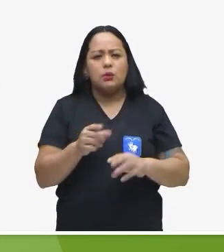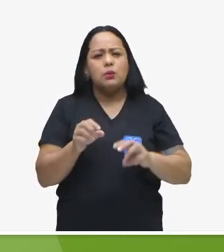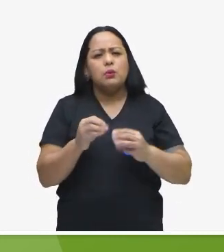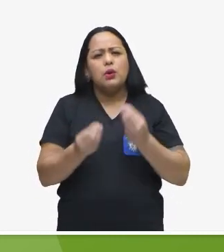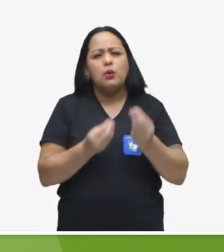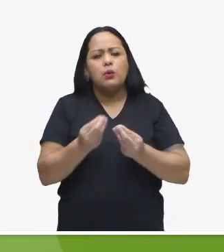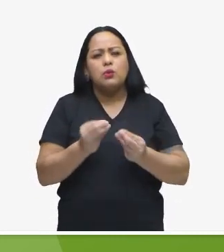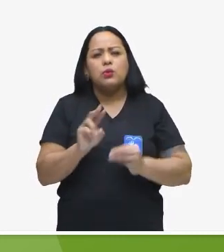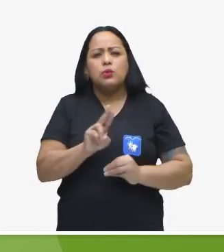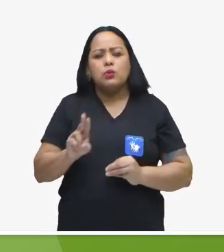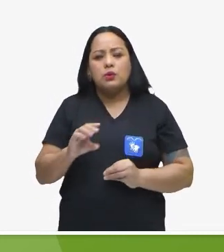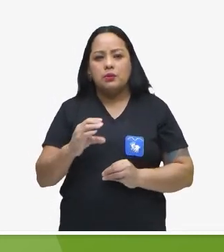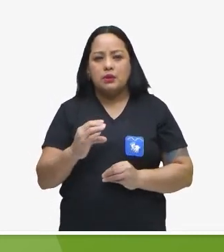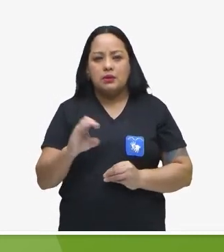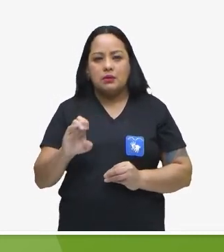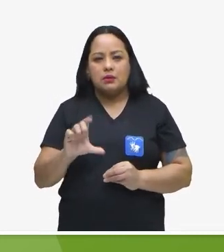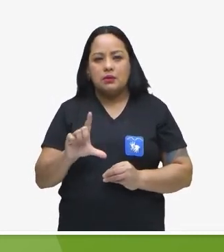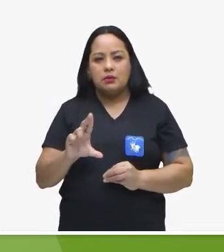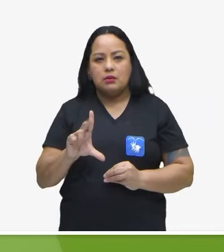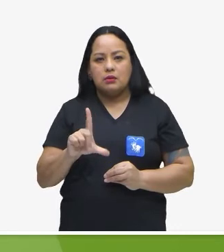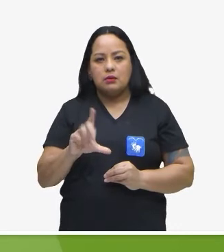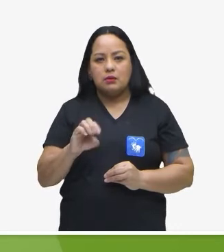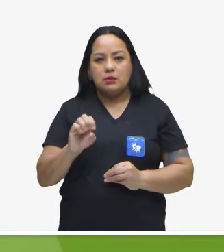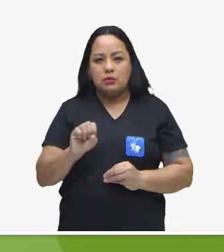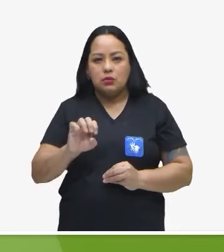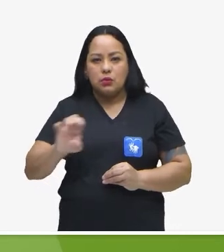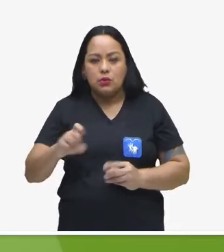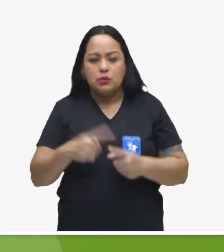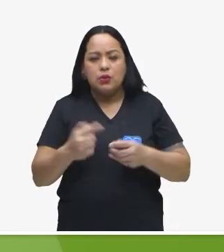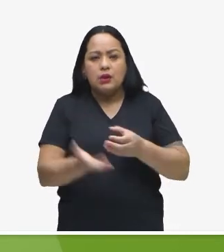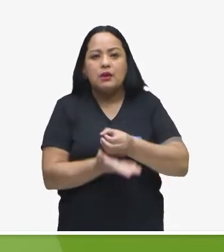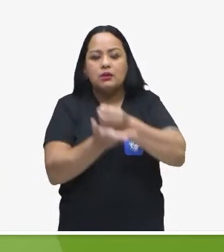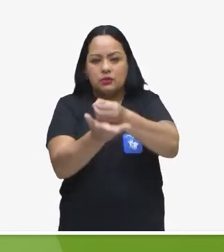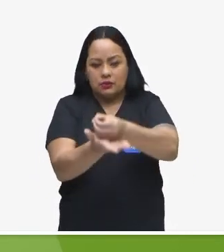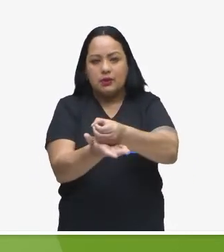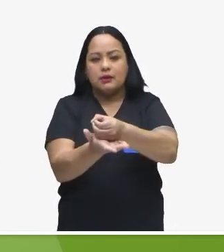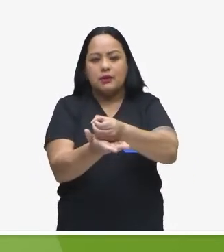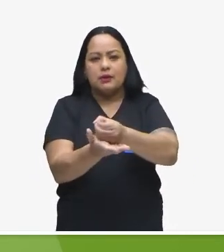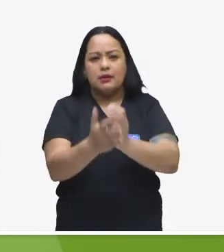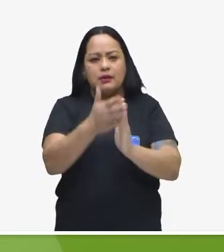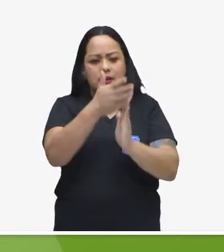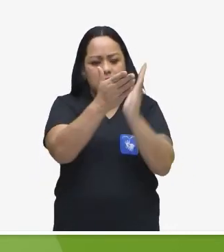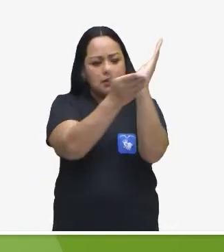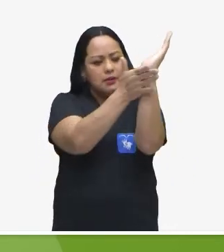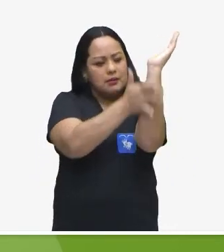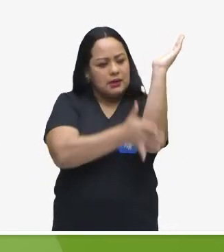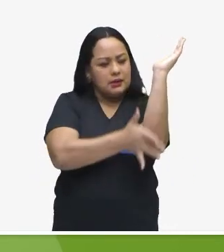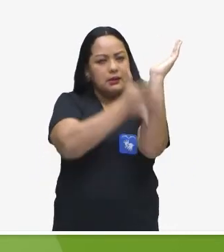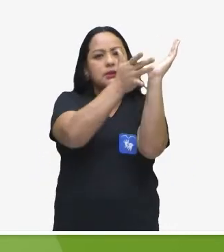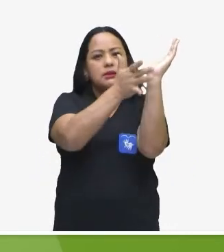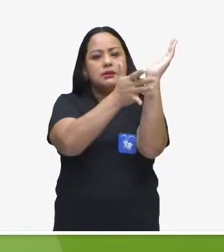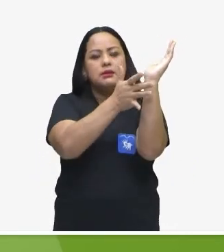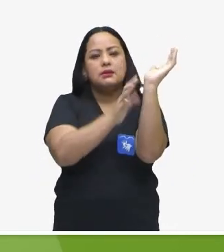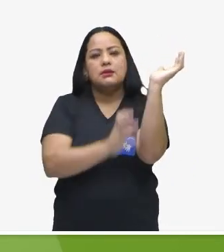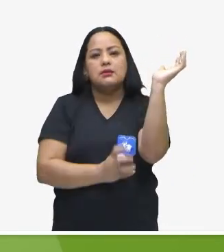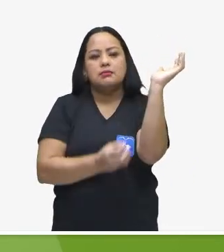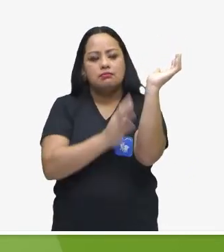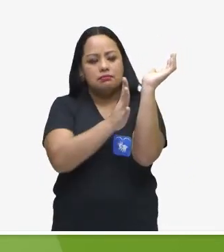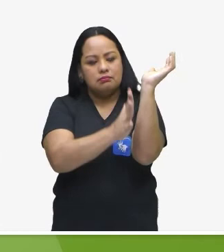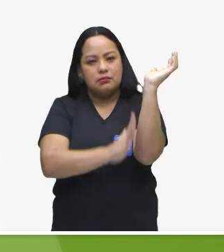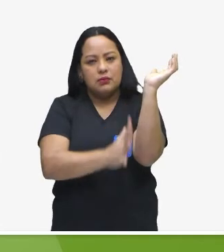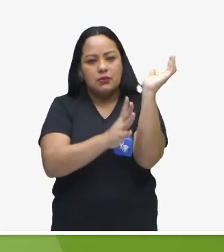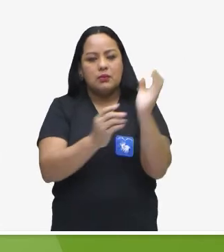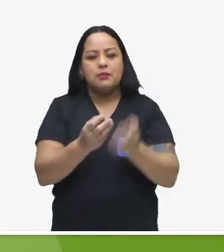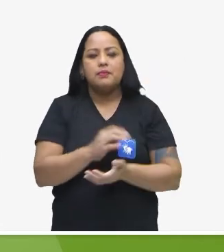na parede das plantas, né? Que vai ajudar ali as plantas, na verdade, vai ficar